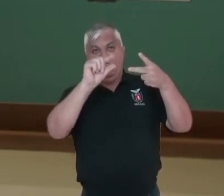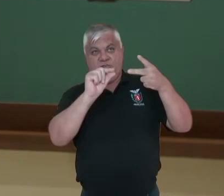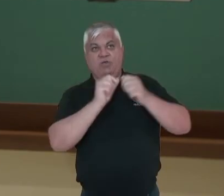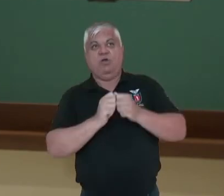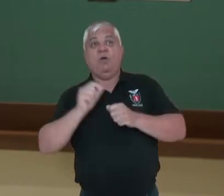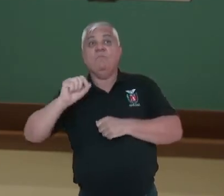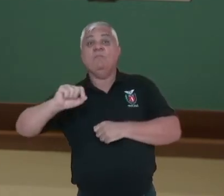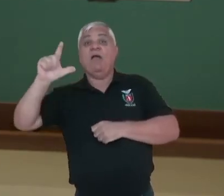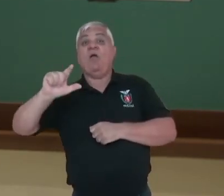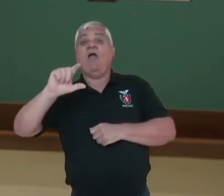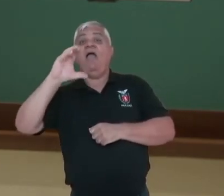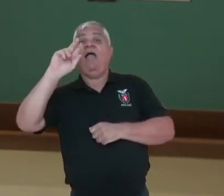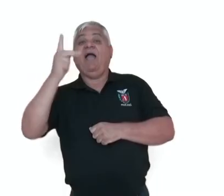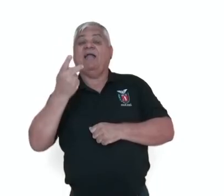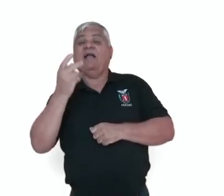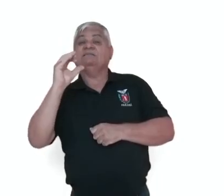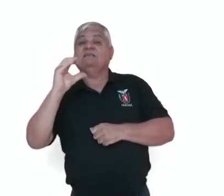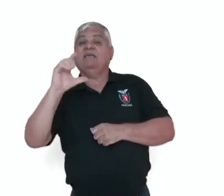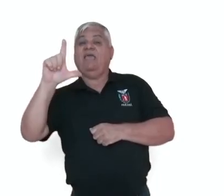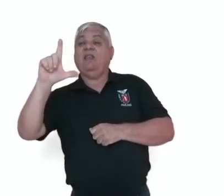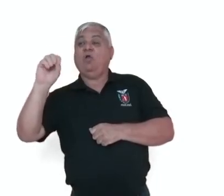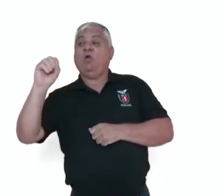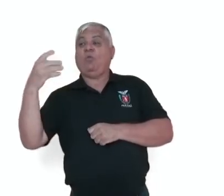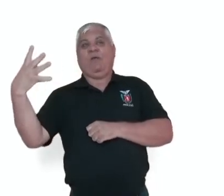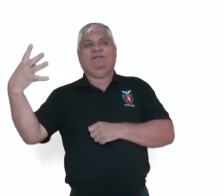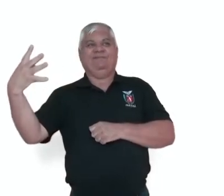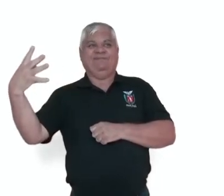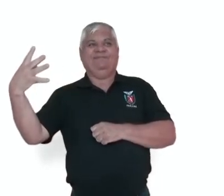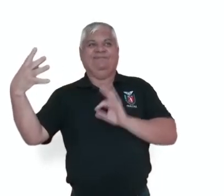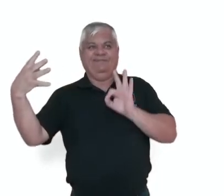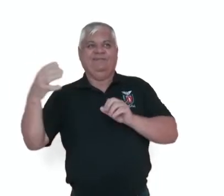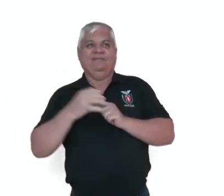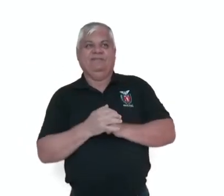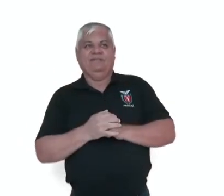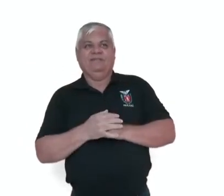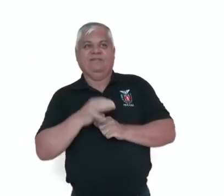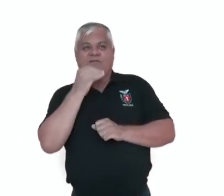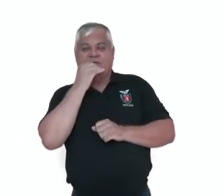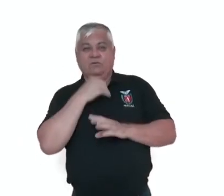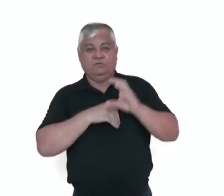o HClO4, observando os valores, tá? Então, o menor é o de